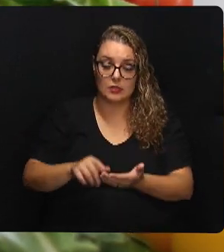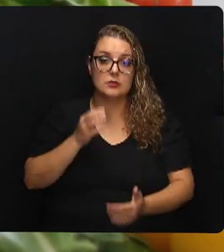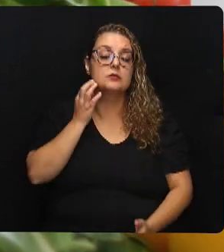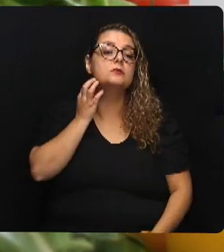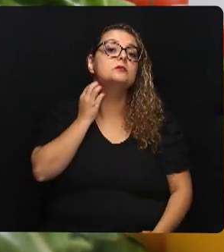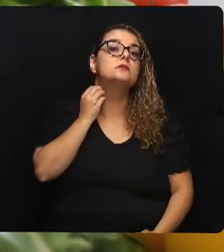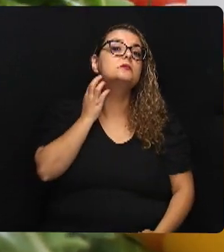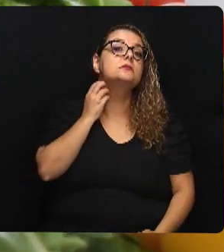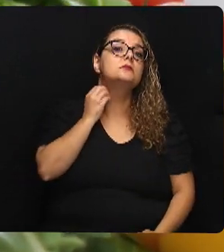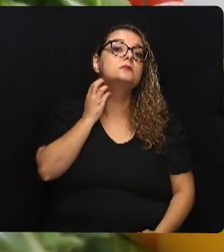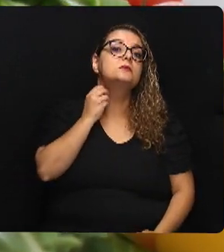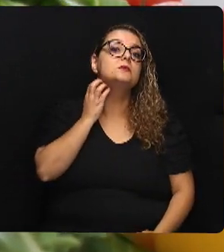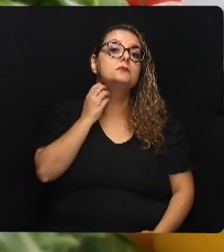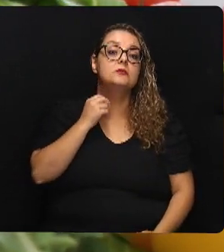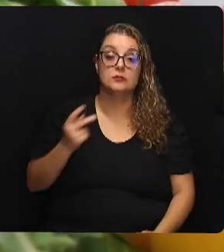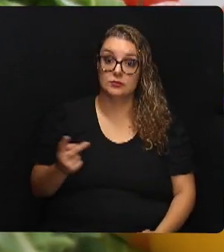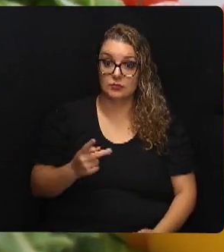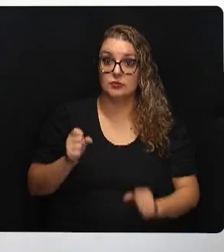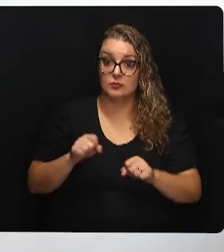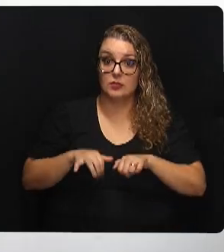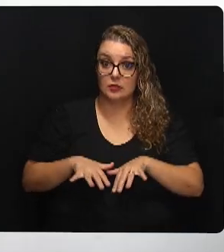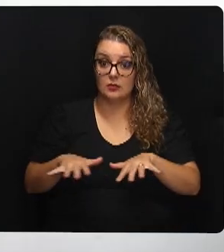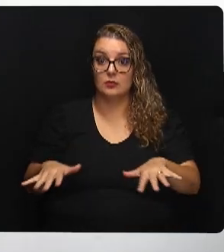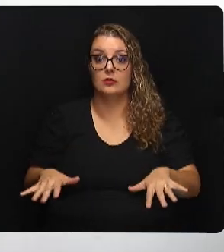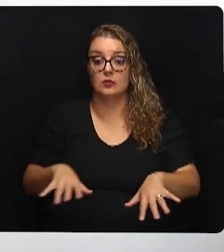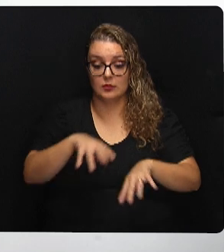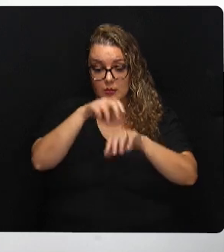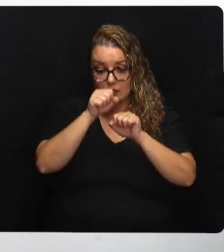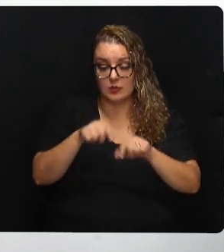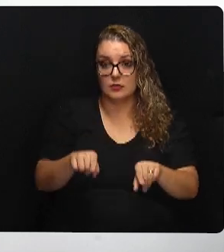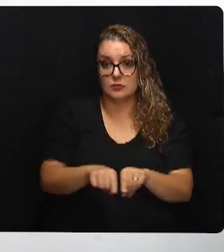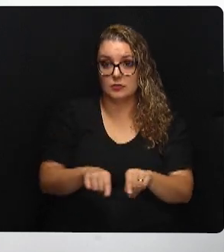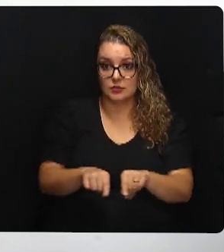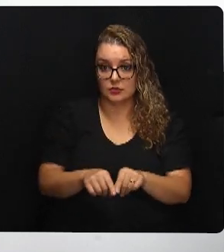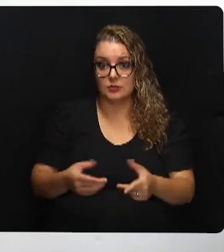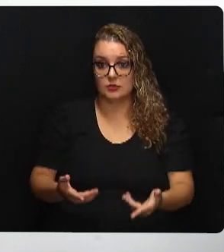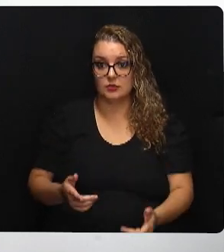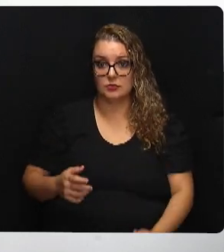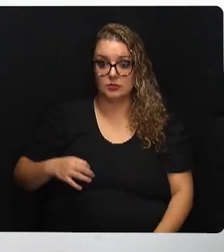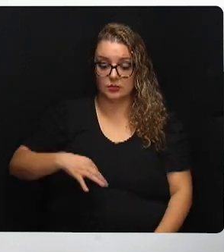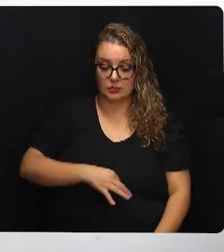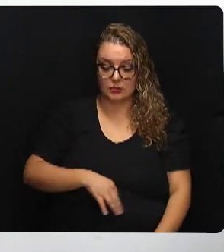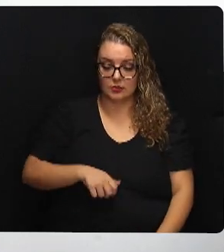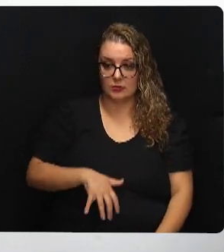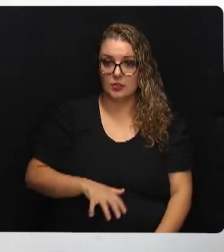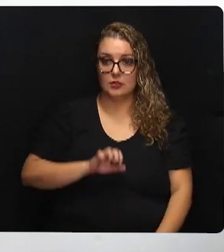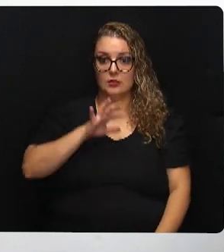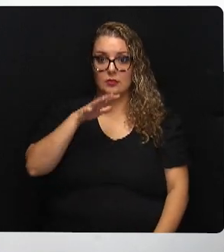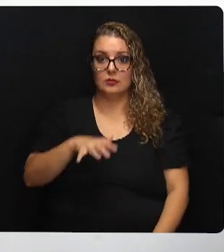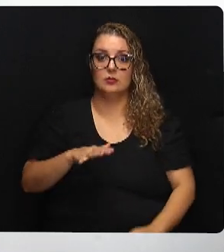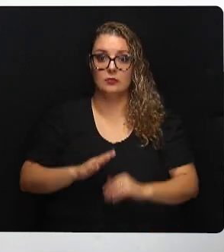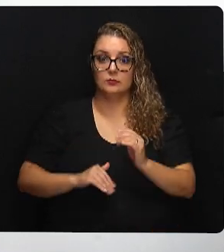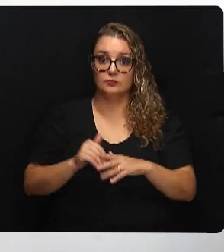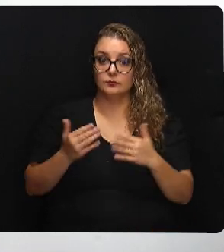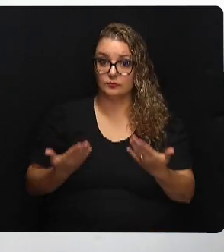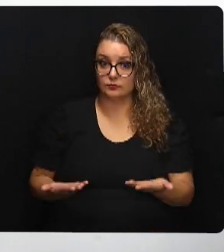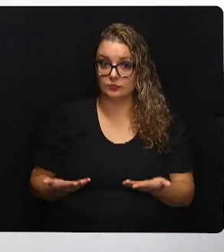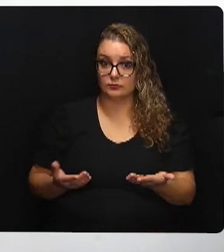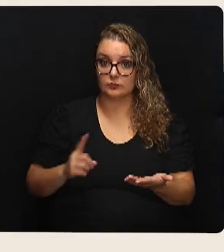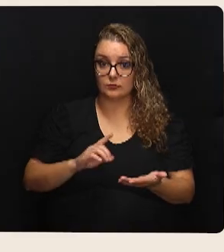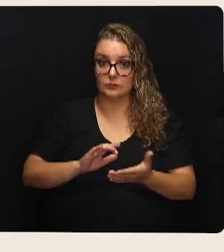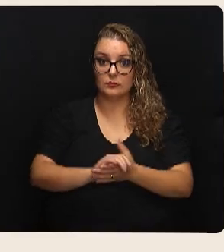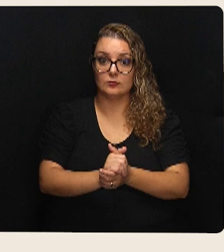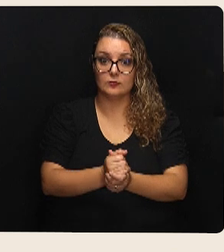higienizados. E os dois também podem ser transmitidos, tanto respiratório quanto gastrointestinal, pelas